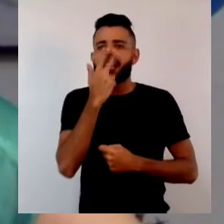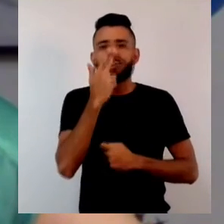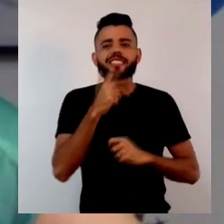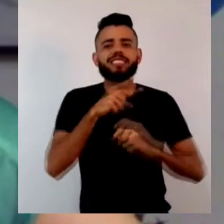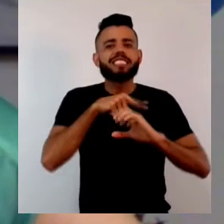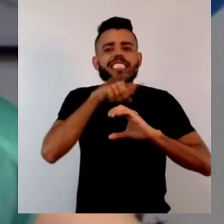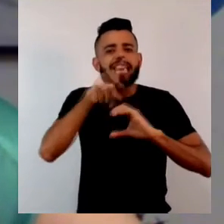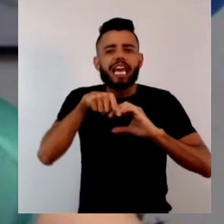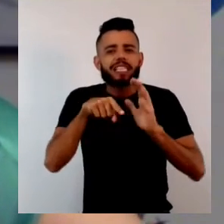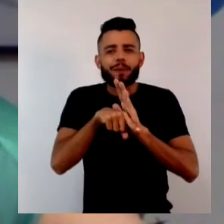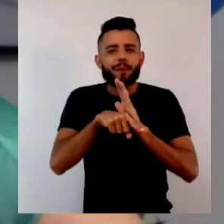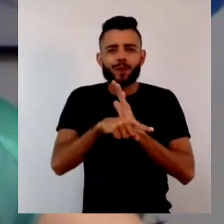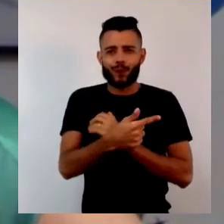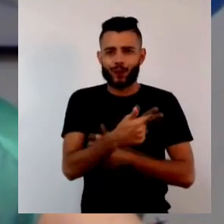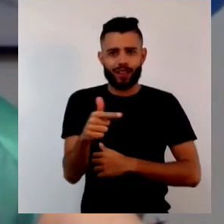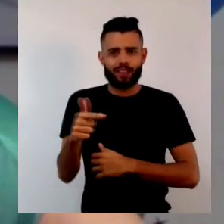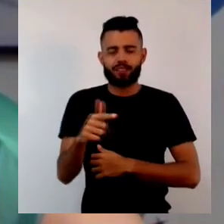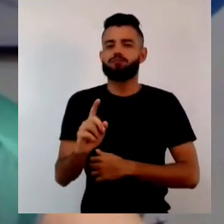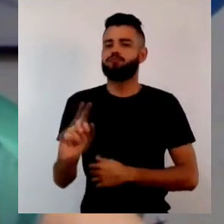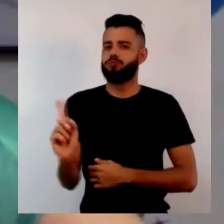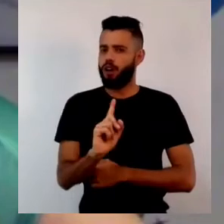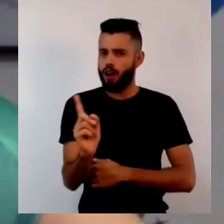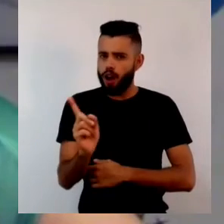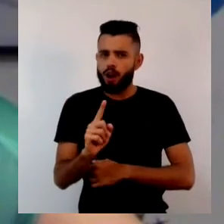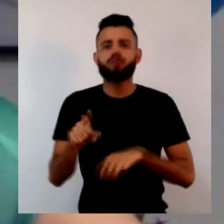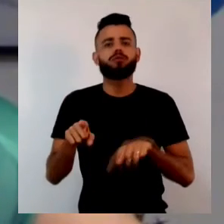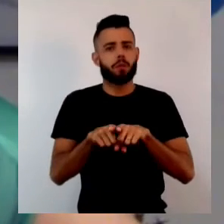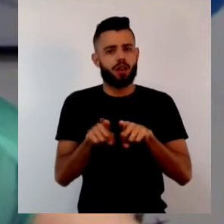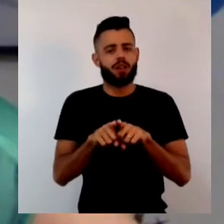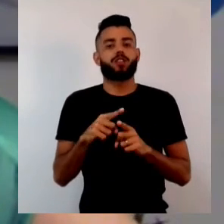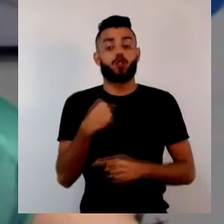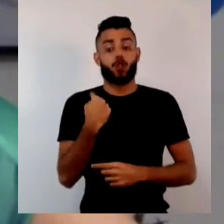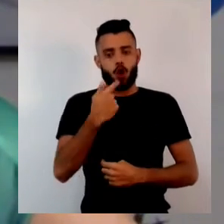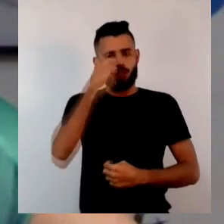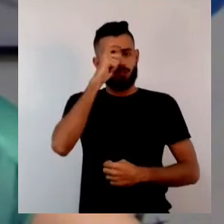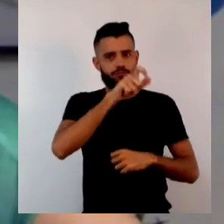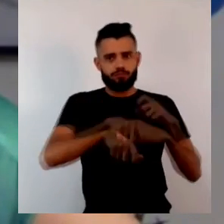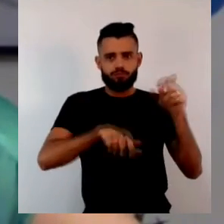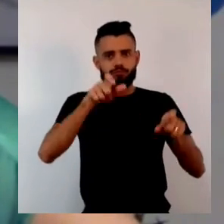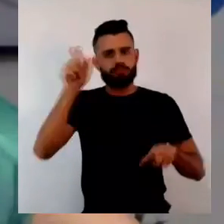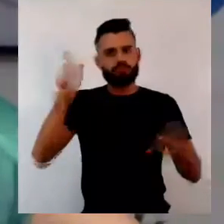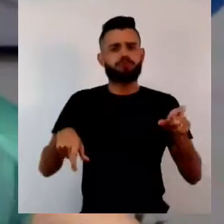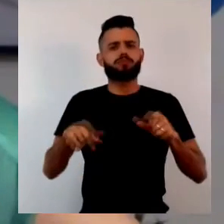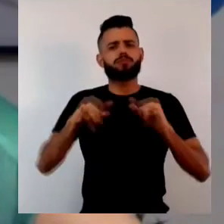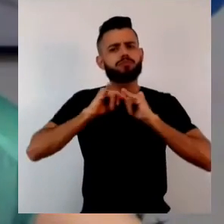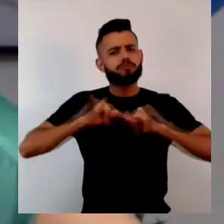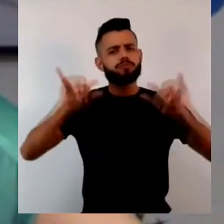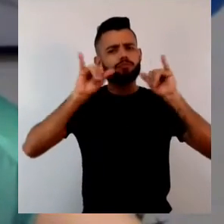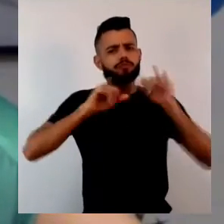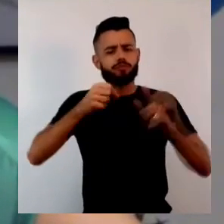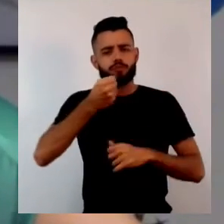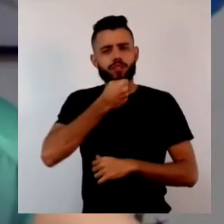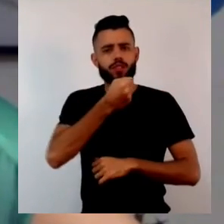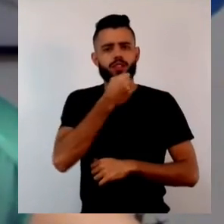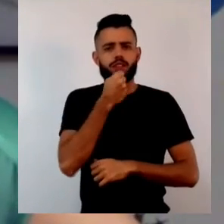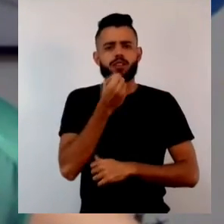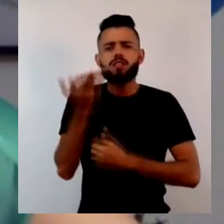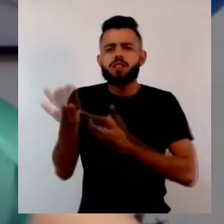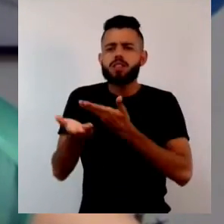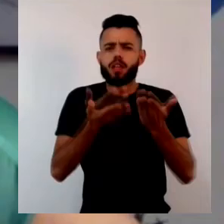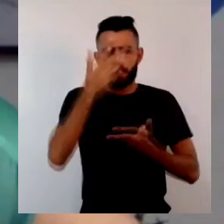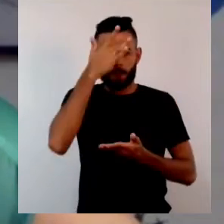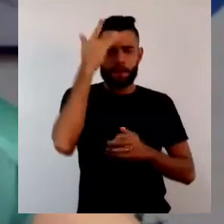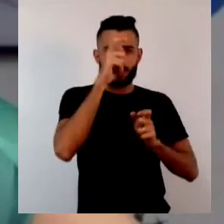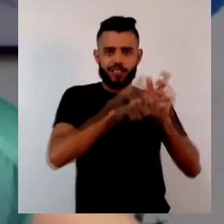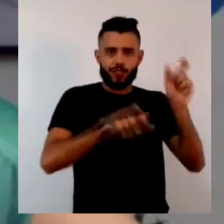são ciências, e nós, comunicadores, lidamos com gente, pessoas são a matéria-prima daquilo